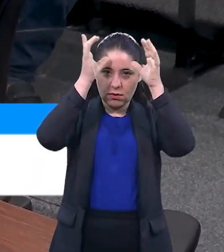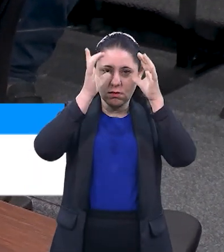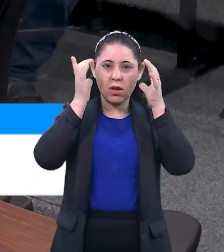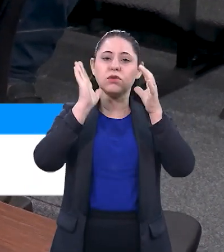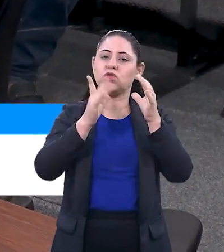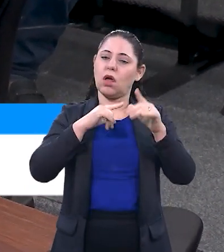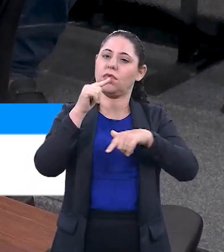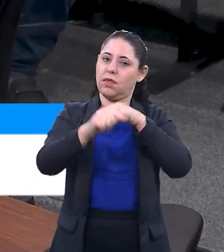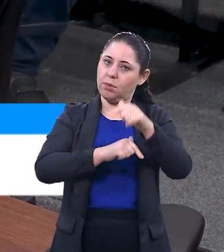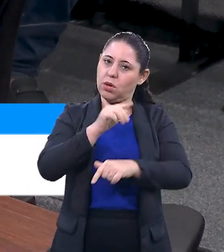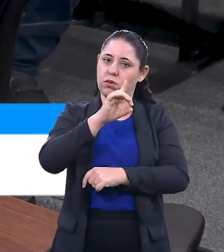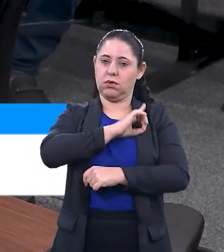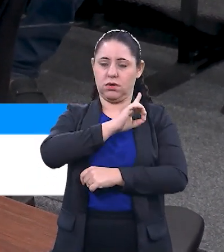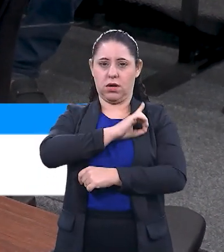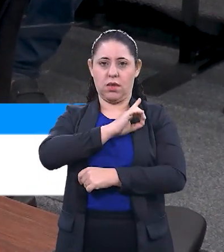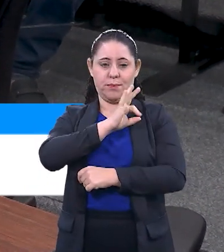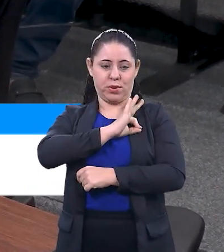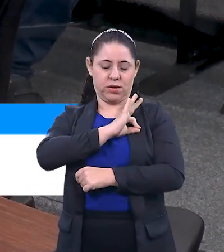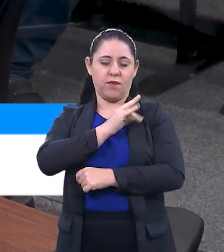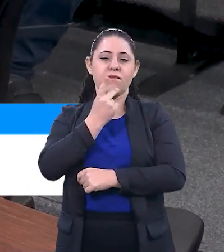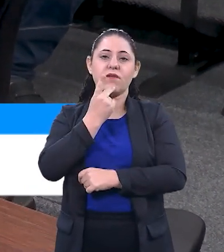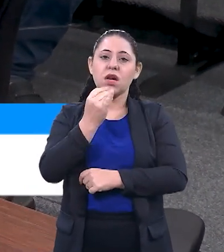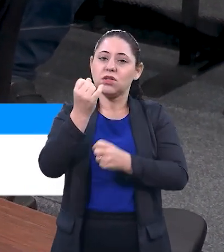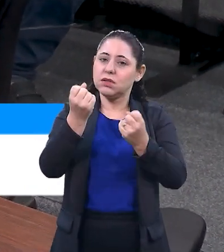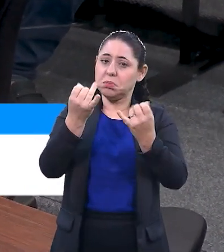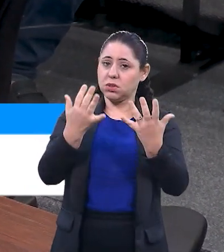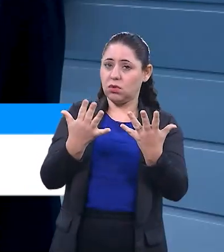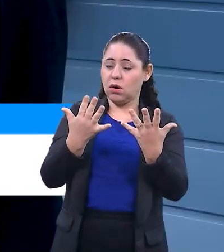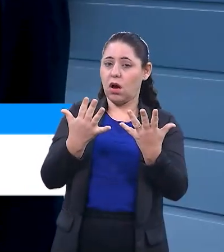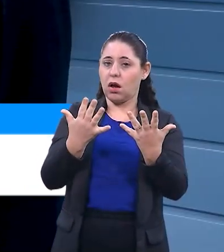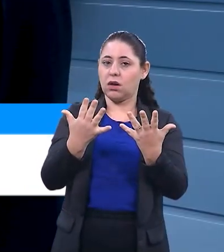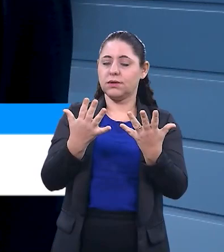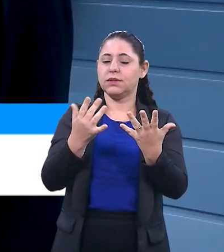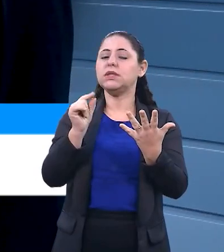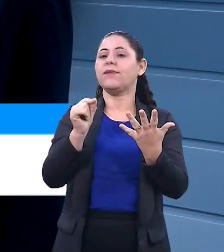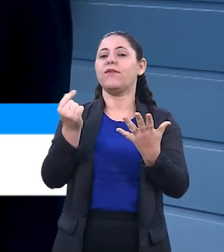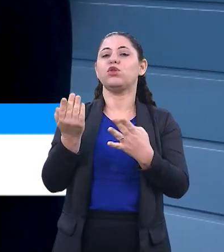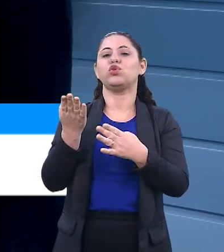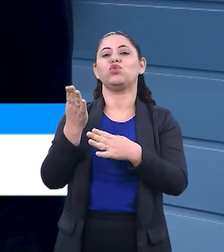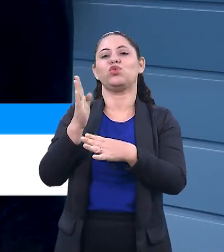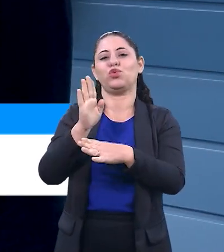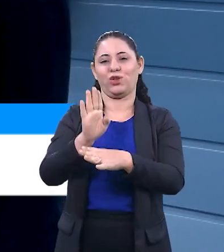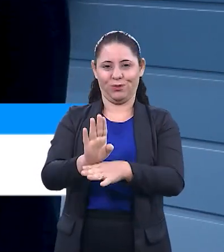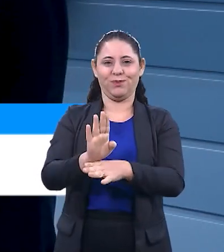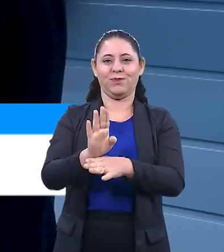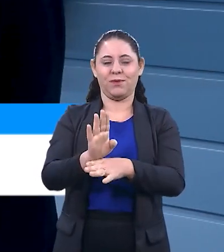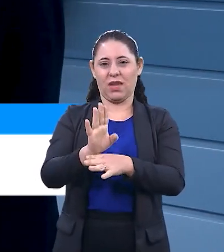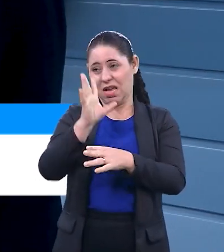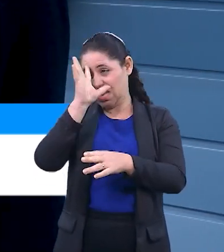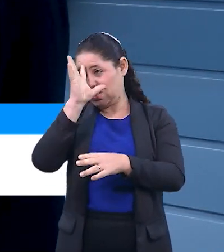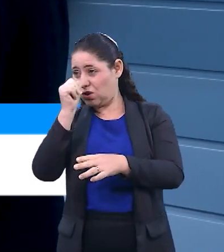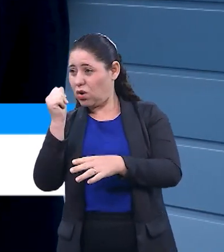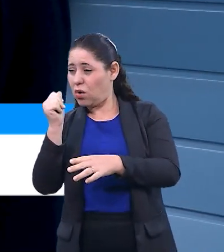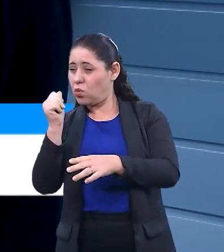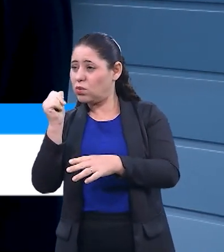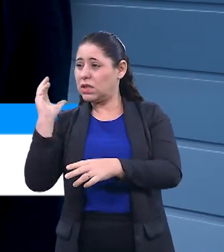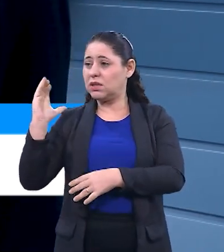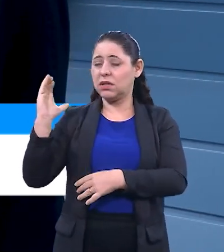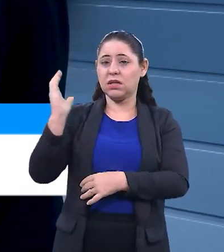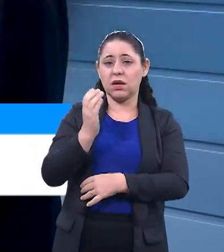que já trabalhou como delegado de polícia, afirmou que a nova medida deverá auxiliar na resolução de